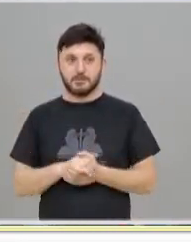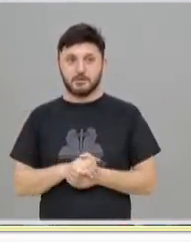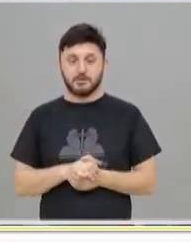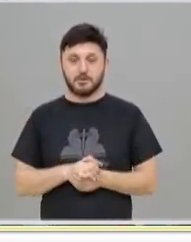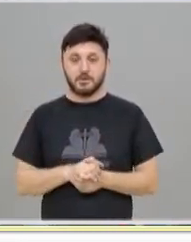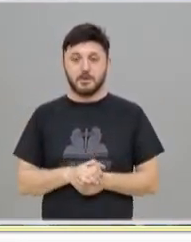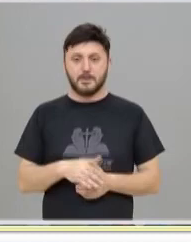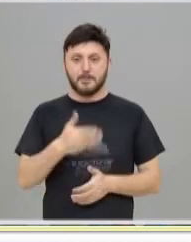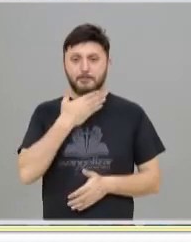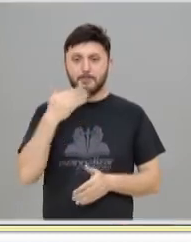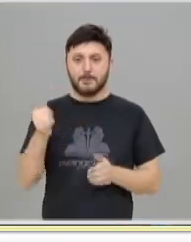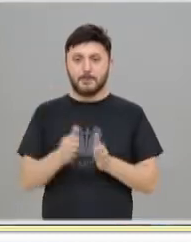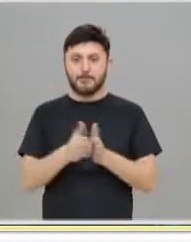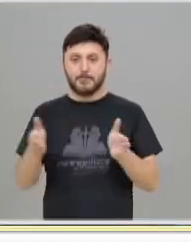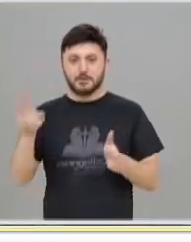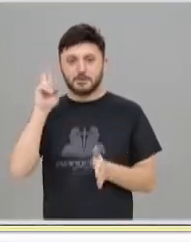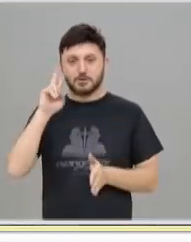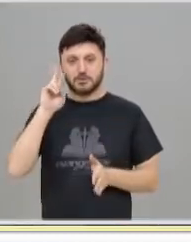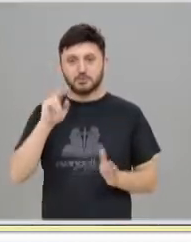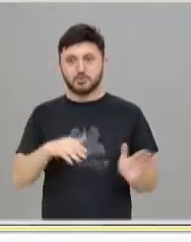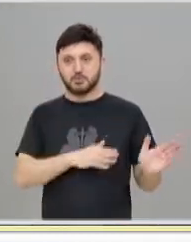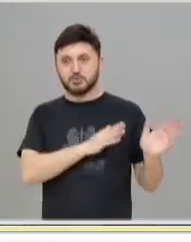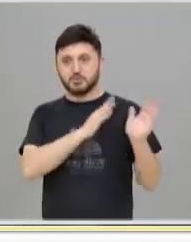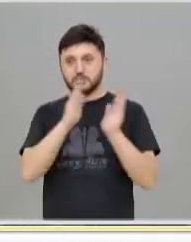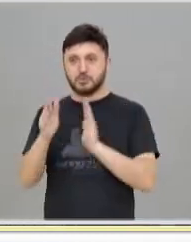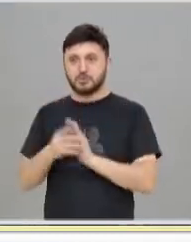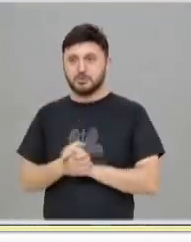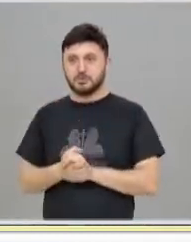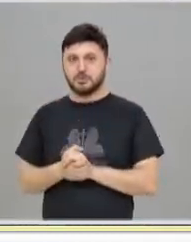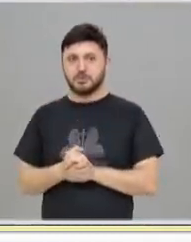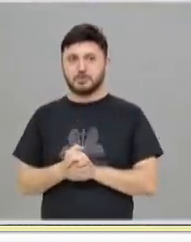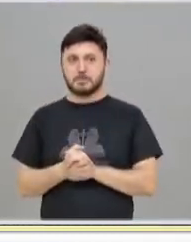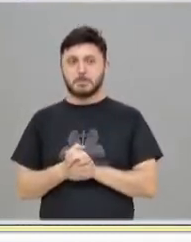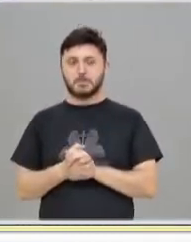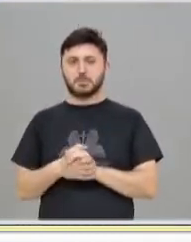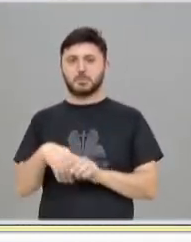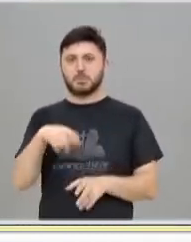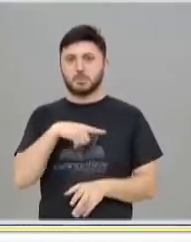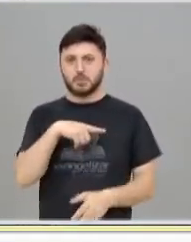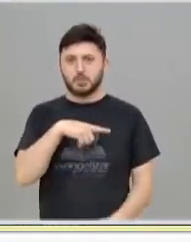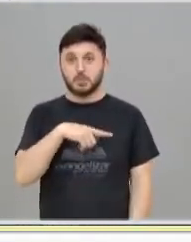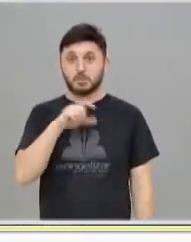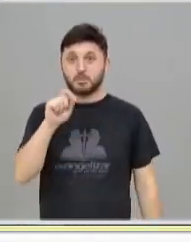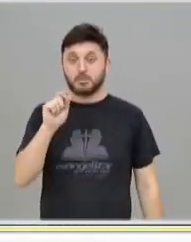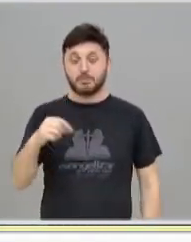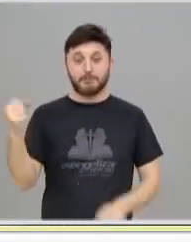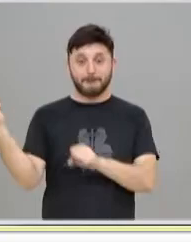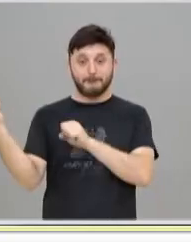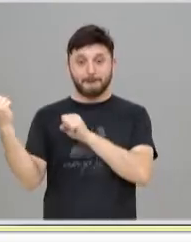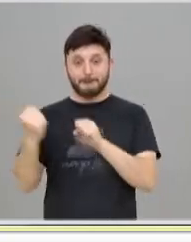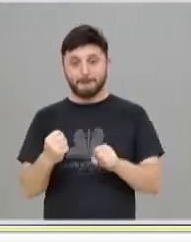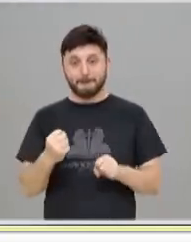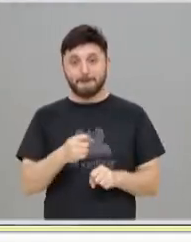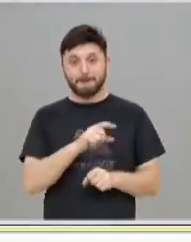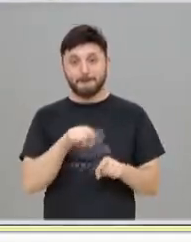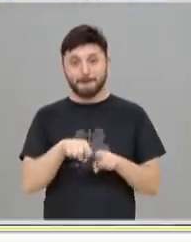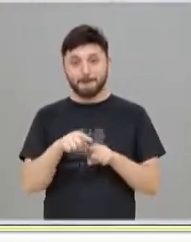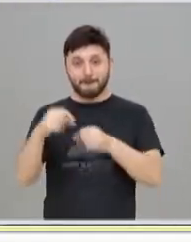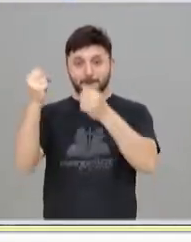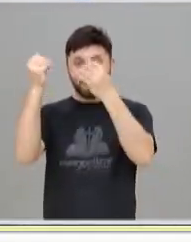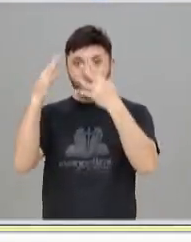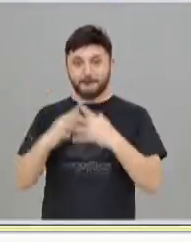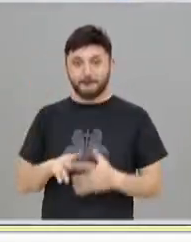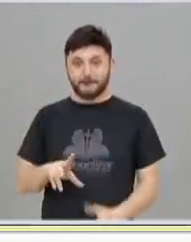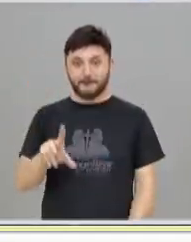Essa é a melhor parte da história. Que você tem o poder e a graça de